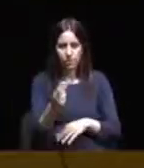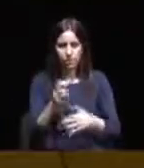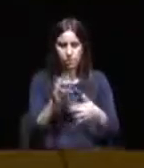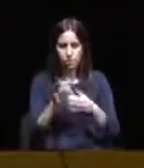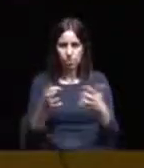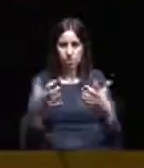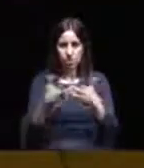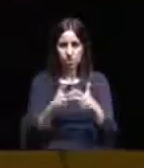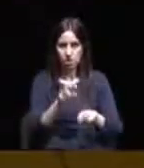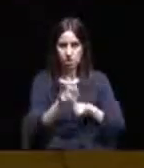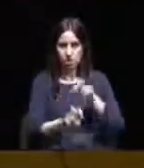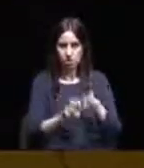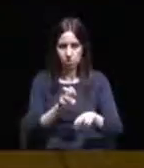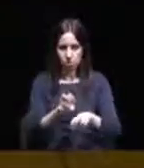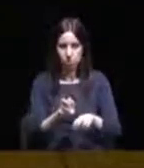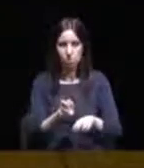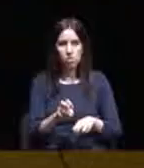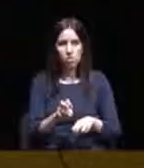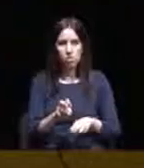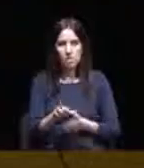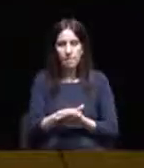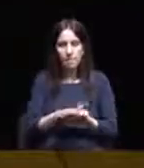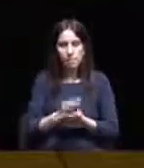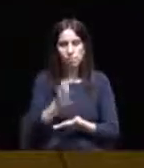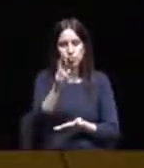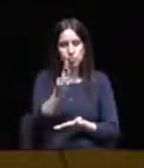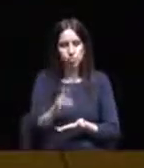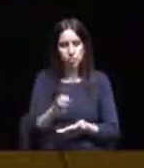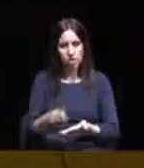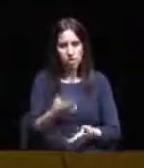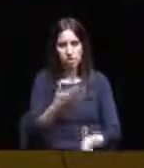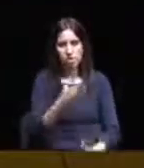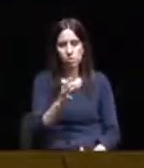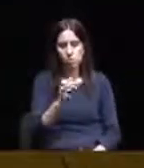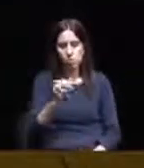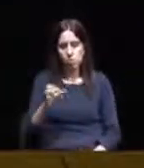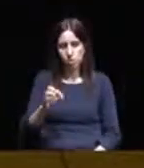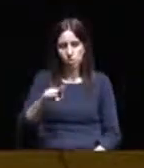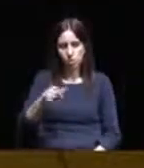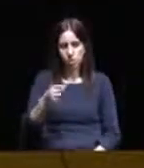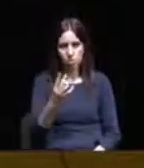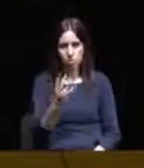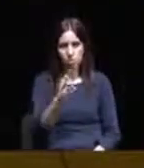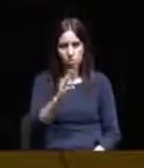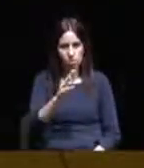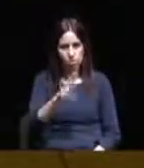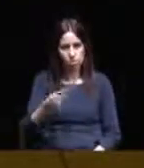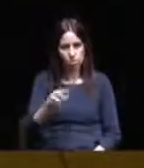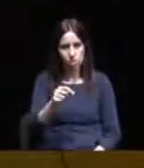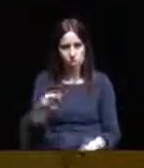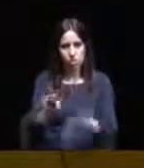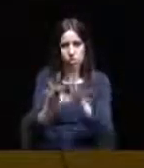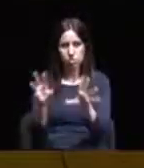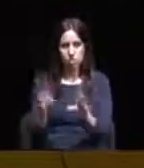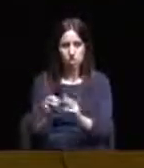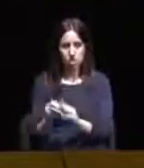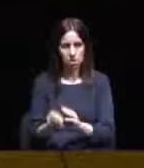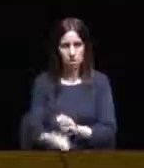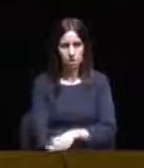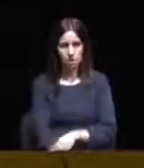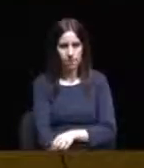da Operação Integrada de Entre Campos, com valor base de licitação de 188,4 milhões de euros na